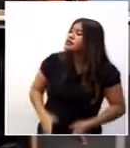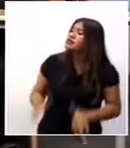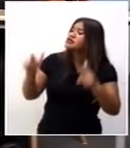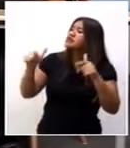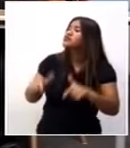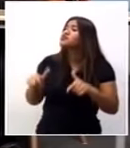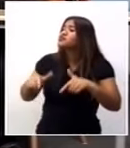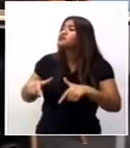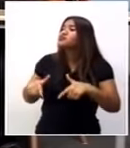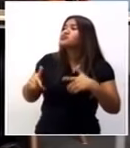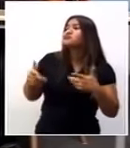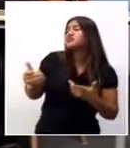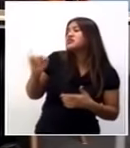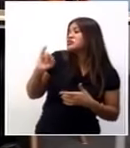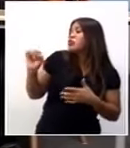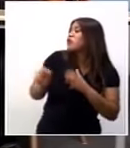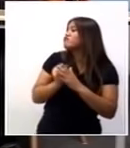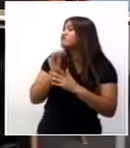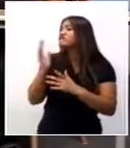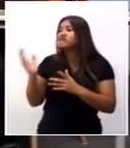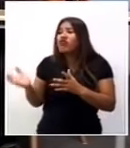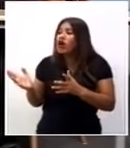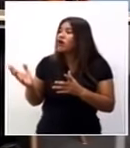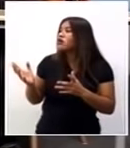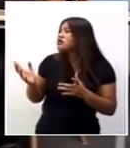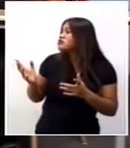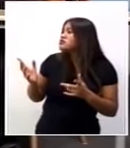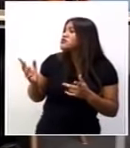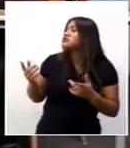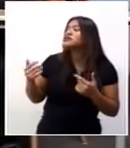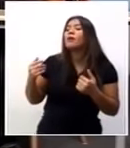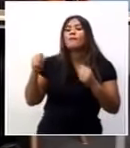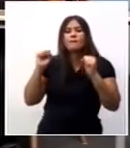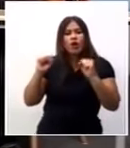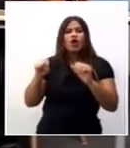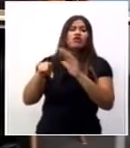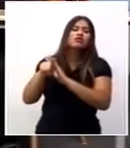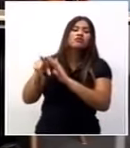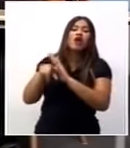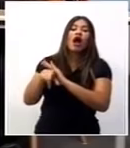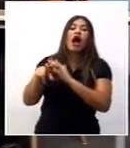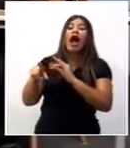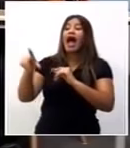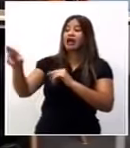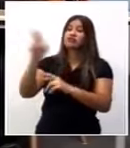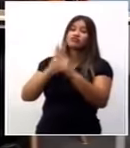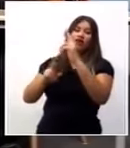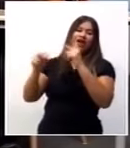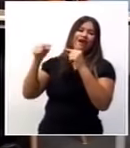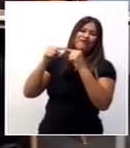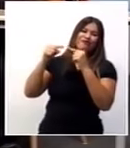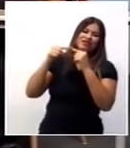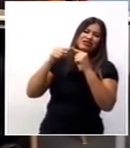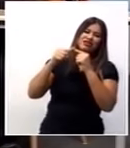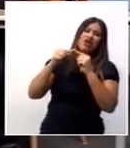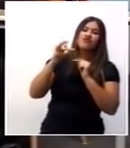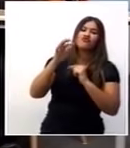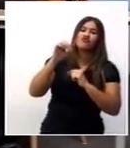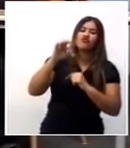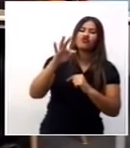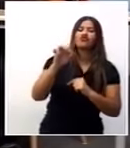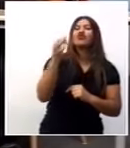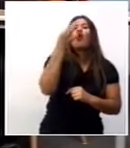mais irmãos. Isso tudo são fontes orais. São possibilidades que você tem de estudo sobre fontes orais.